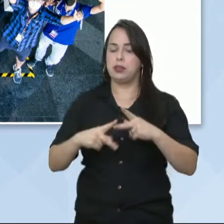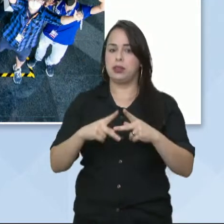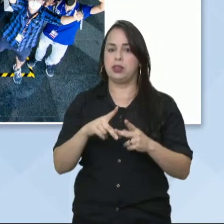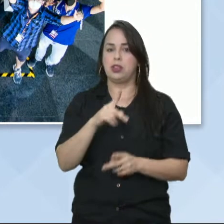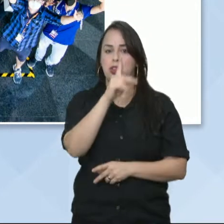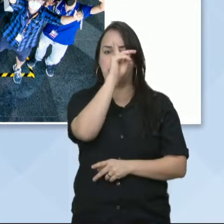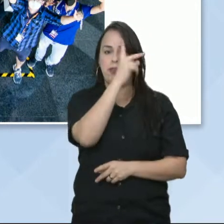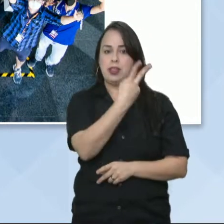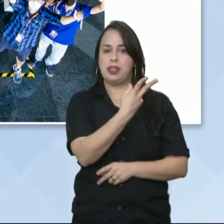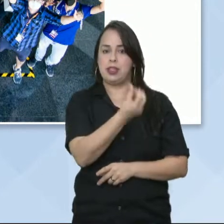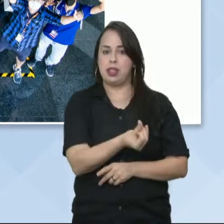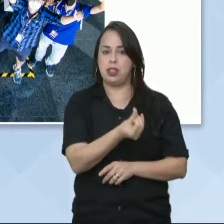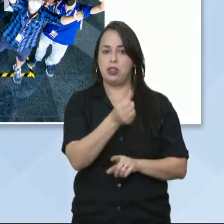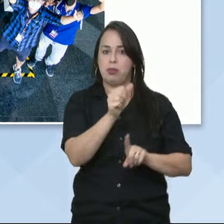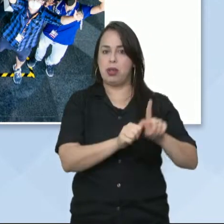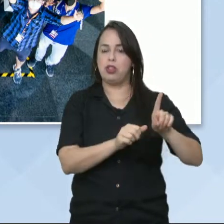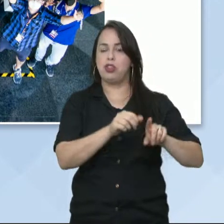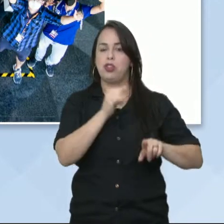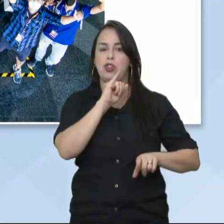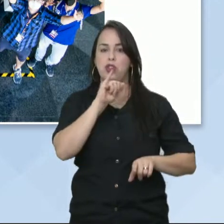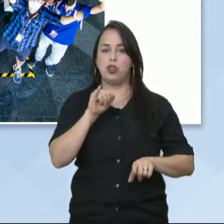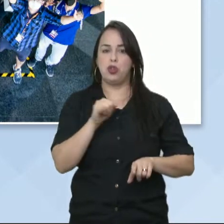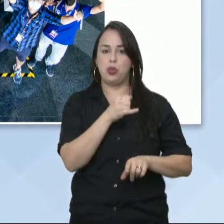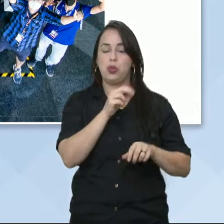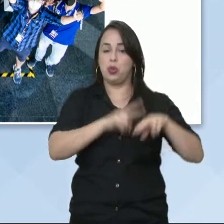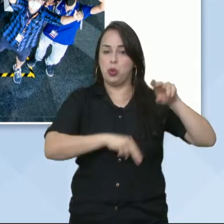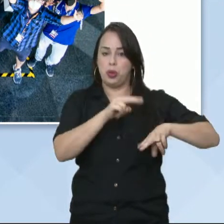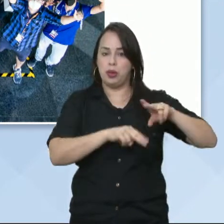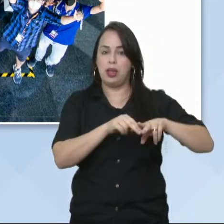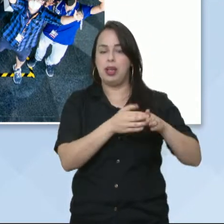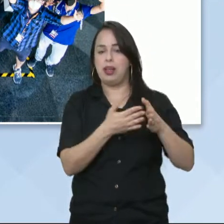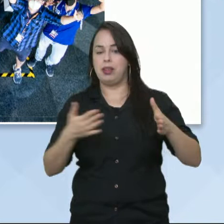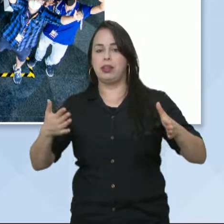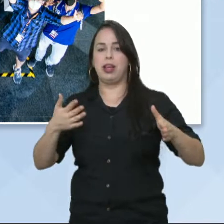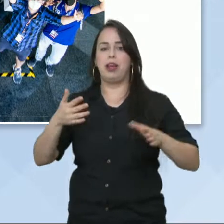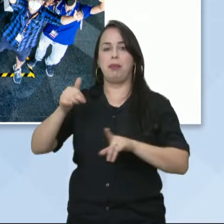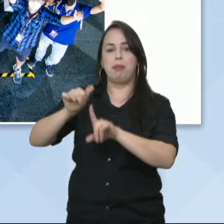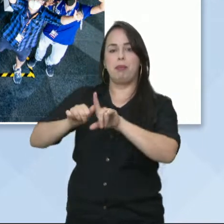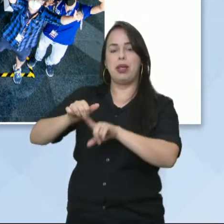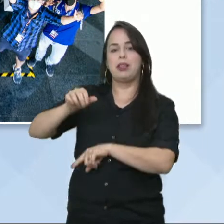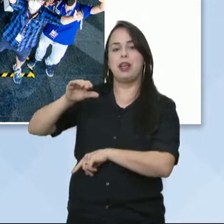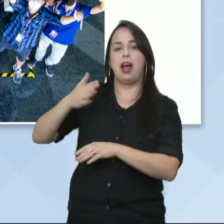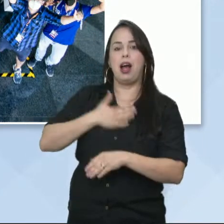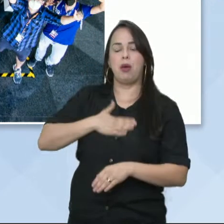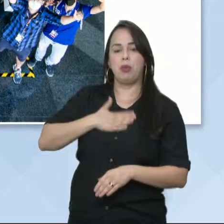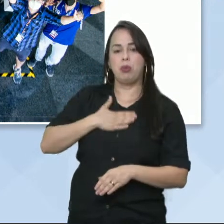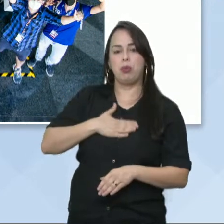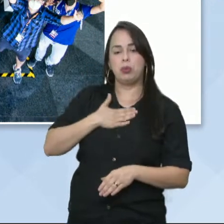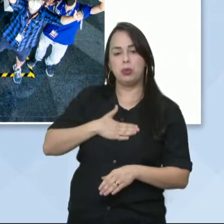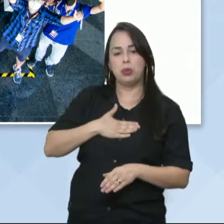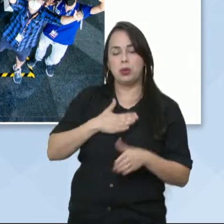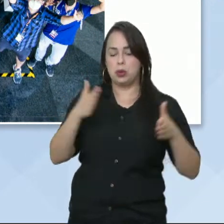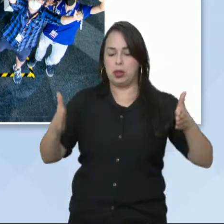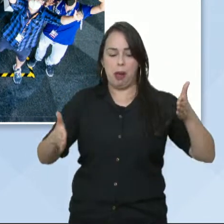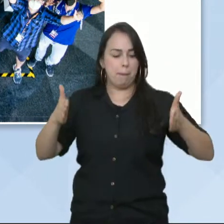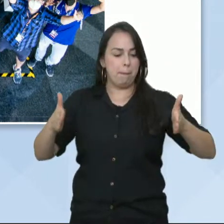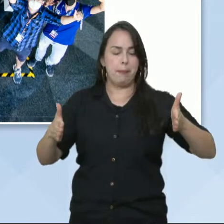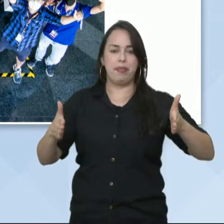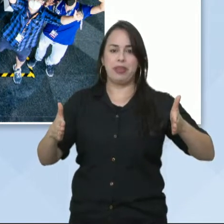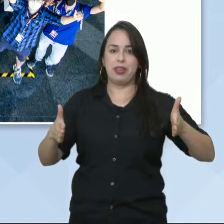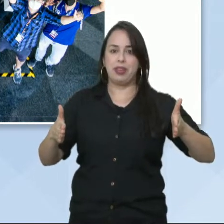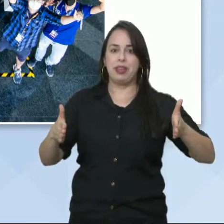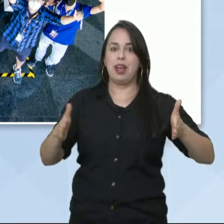junho até agosto, né? Nós teremos 9 semanas nesse evento. É, sem dúvida nenhuma,